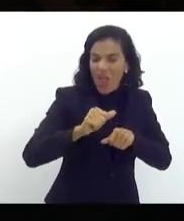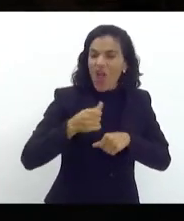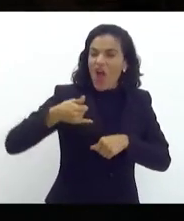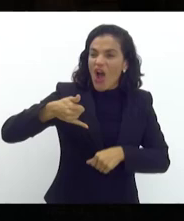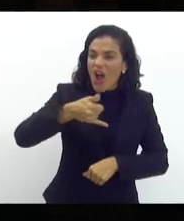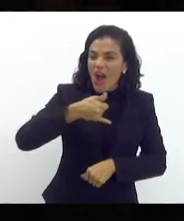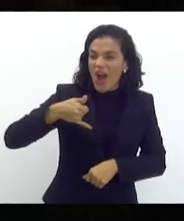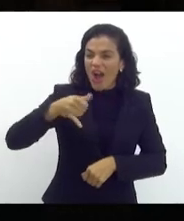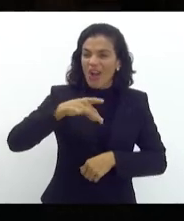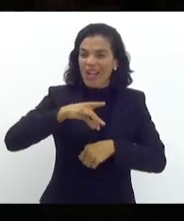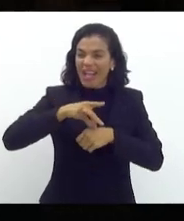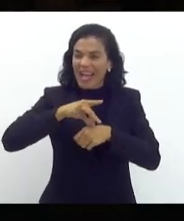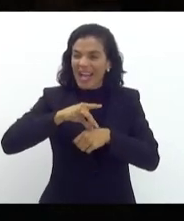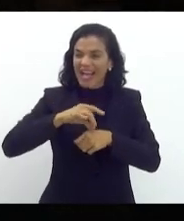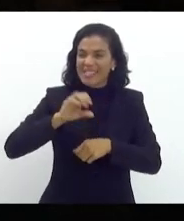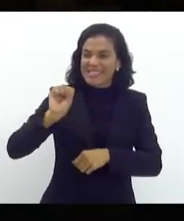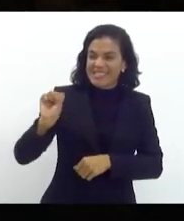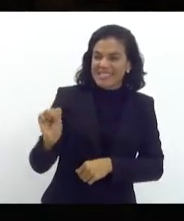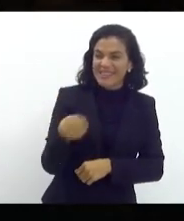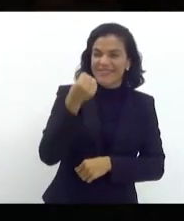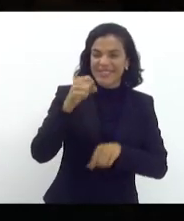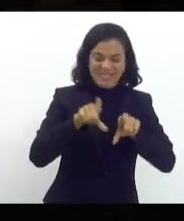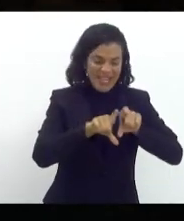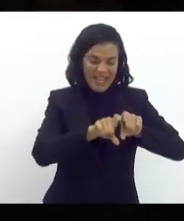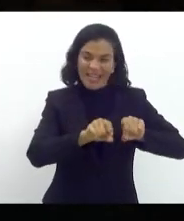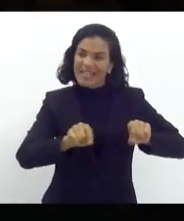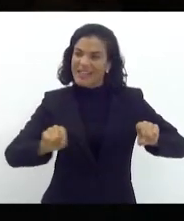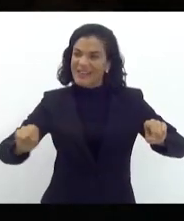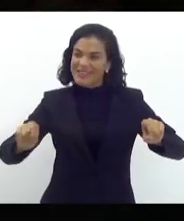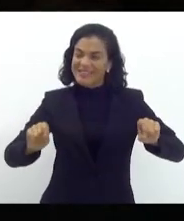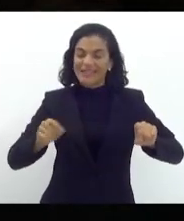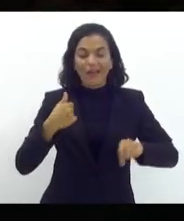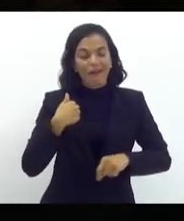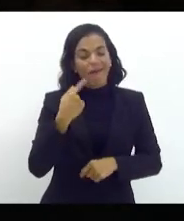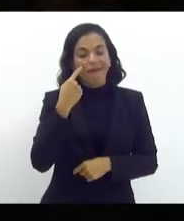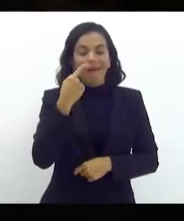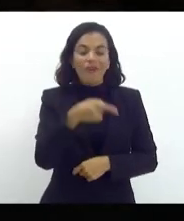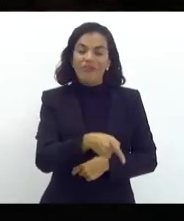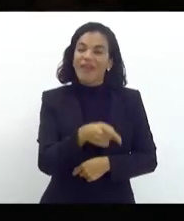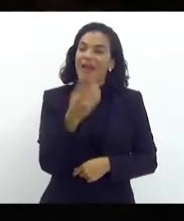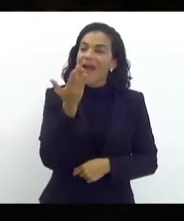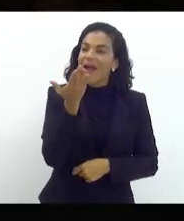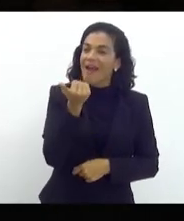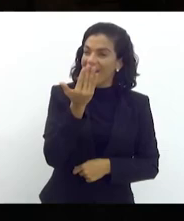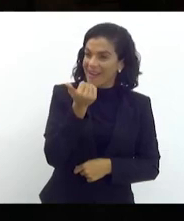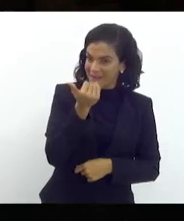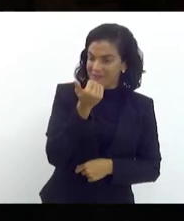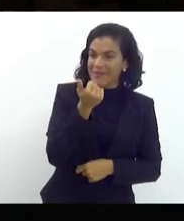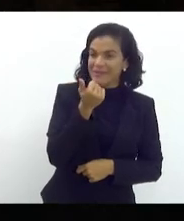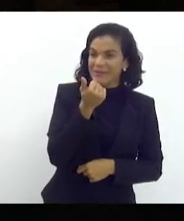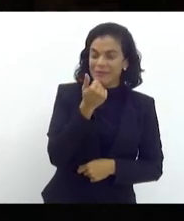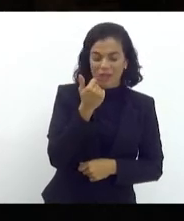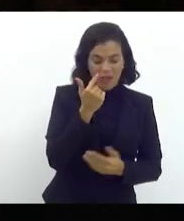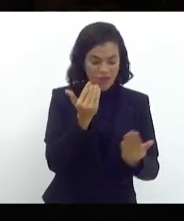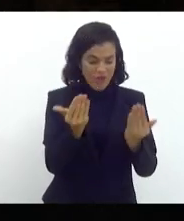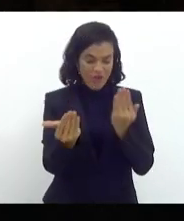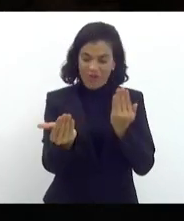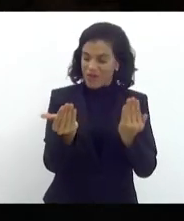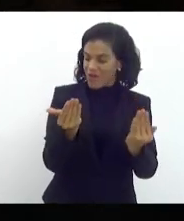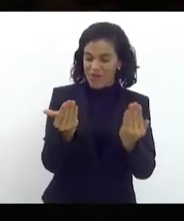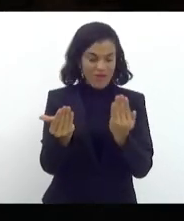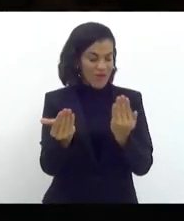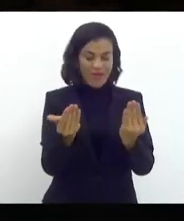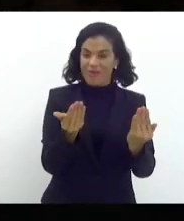carne cerveja linguiça Aí peguei um daqueles alimentos e comparei